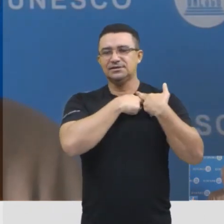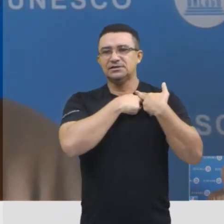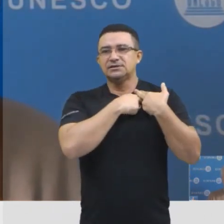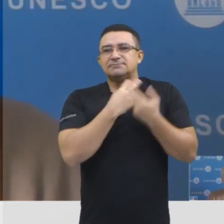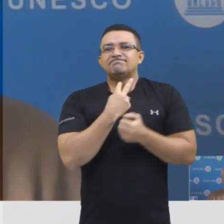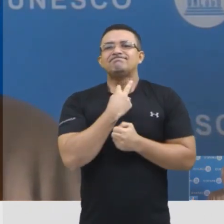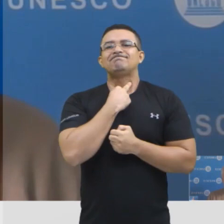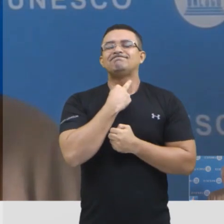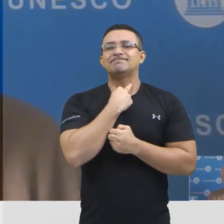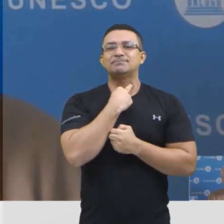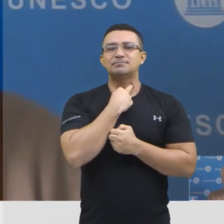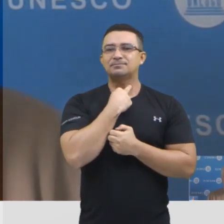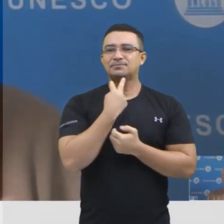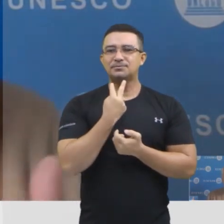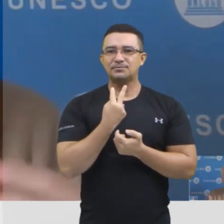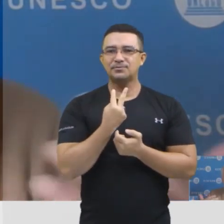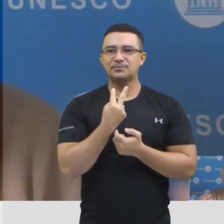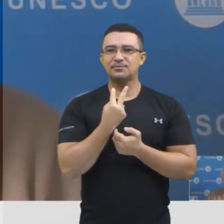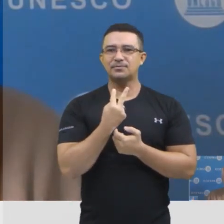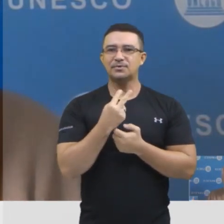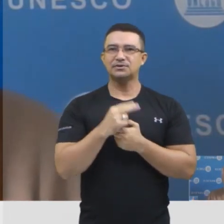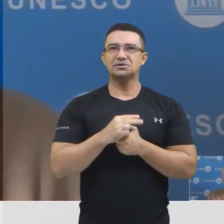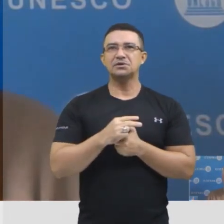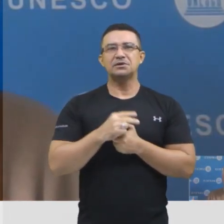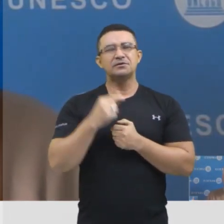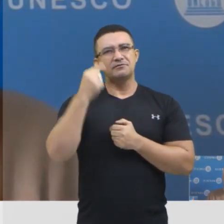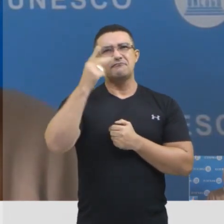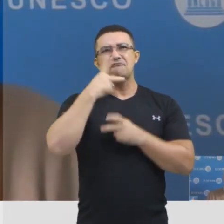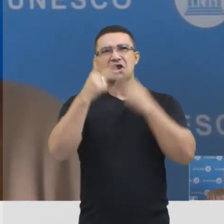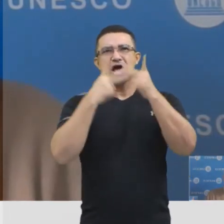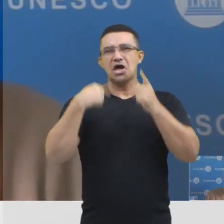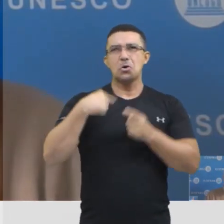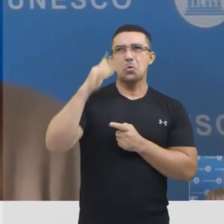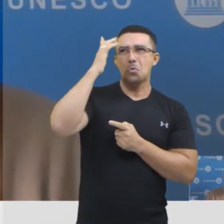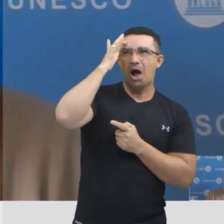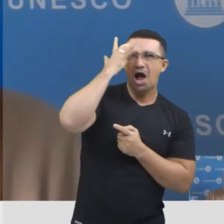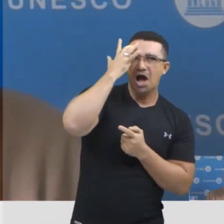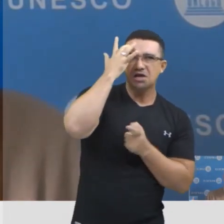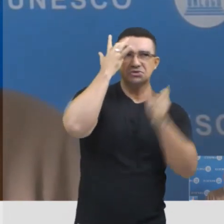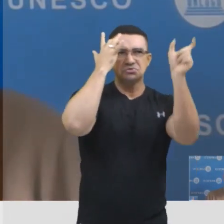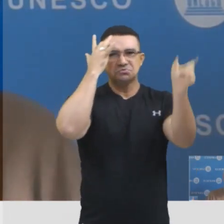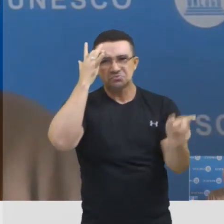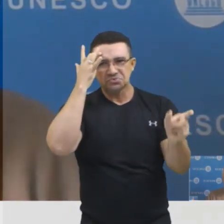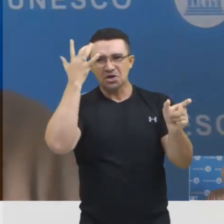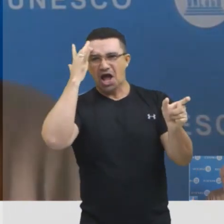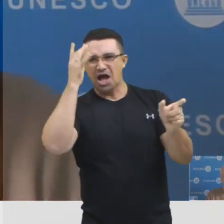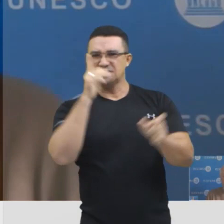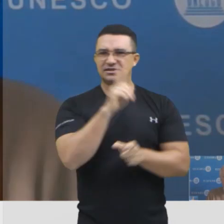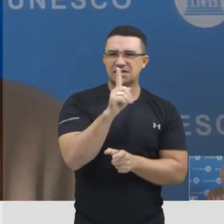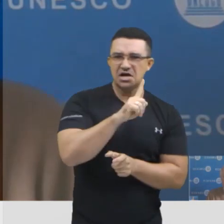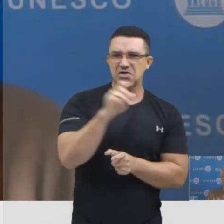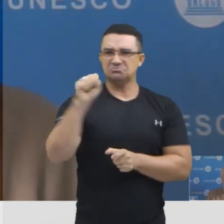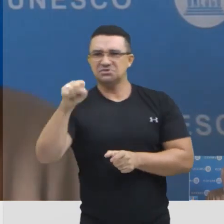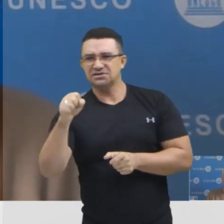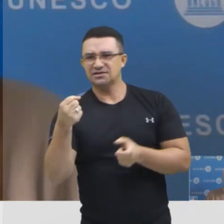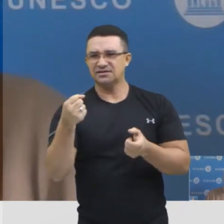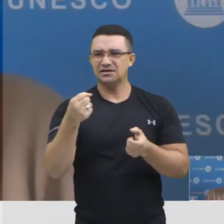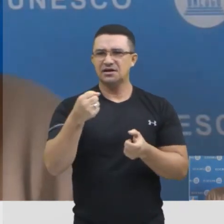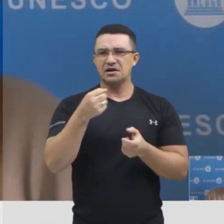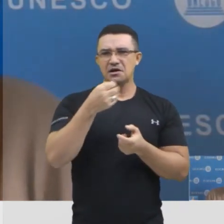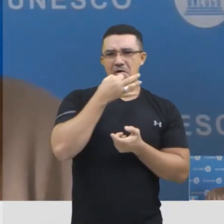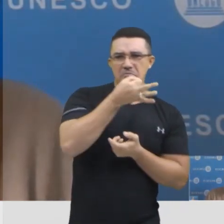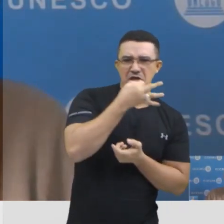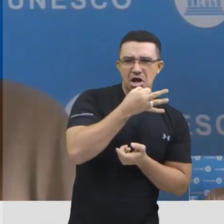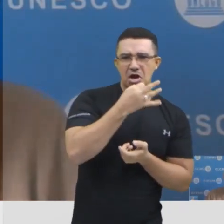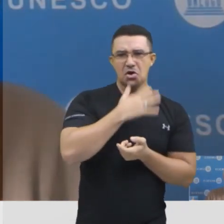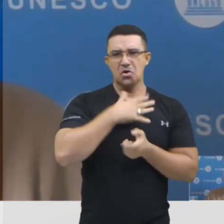podemos agir porque eu acho que sim, o outro acha que não, eu tenho uma opinião, o outro